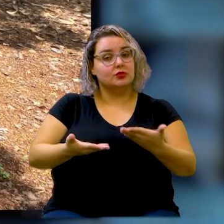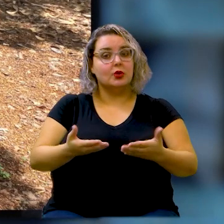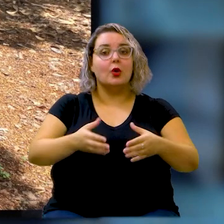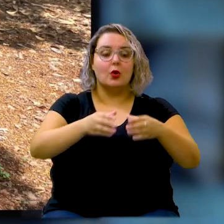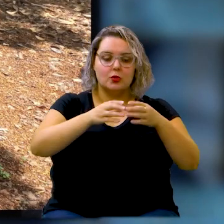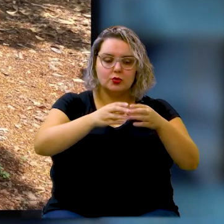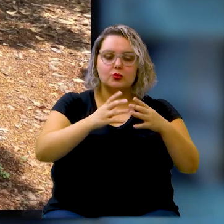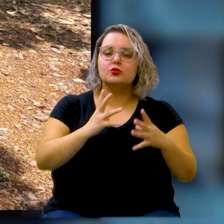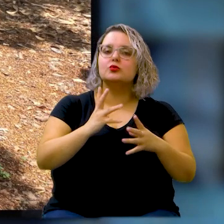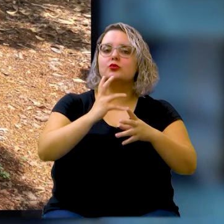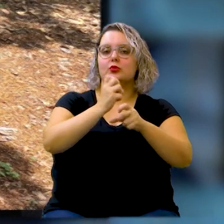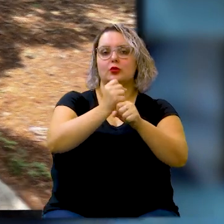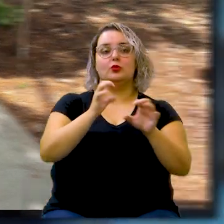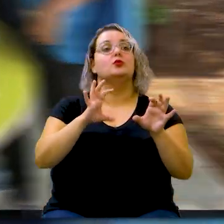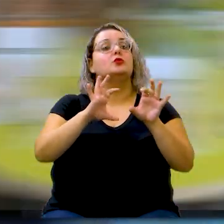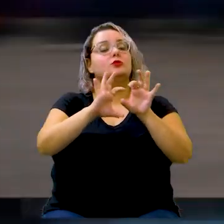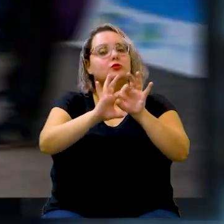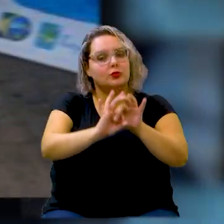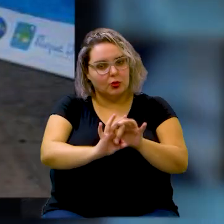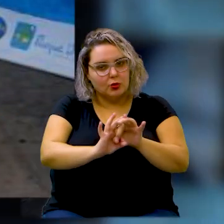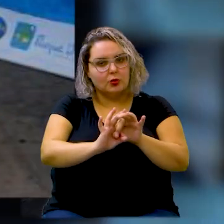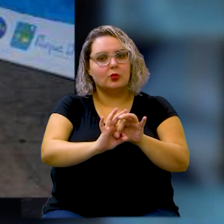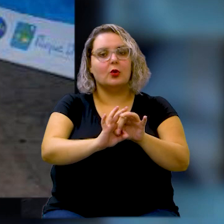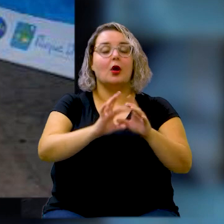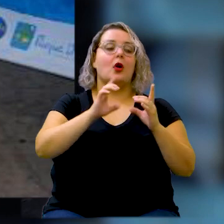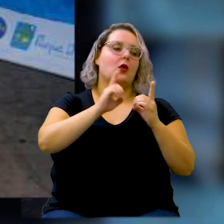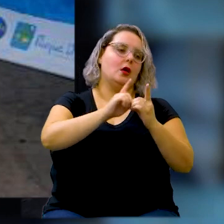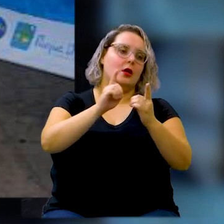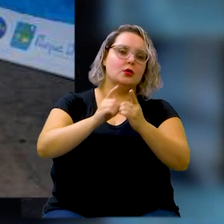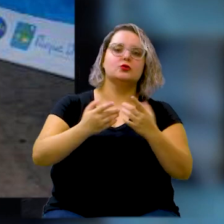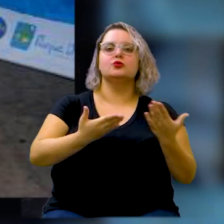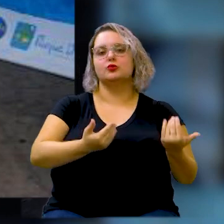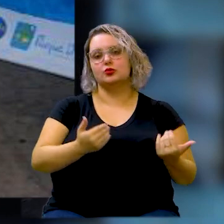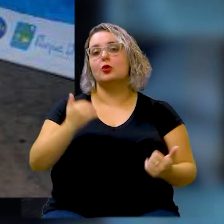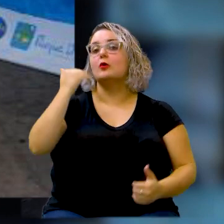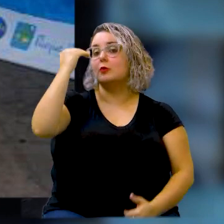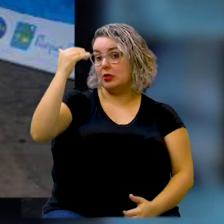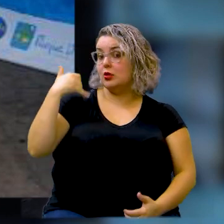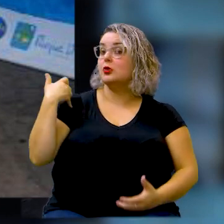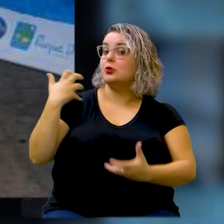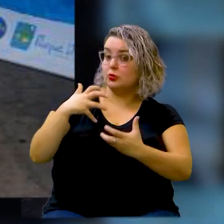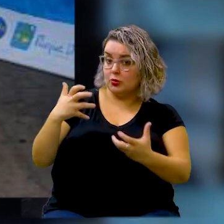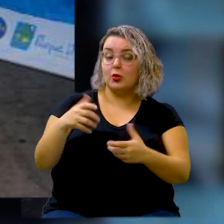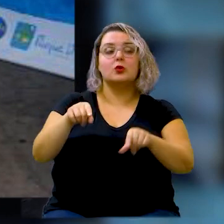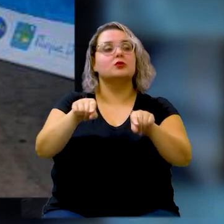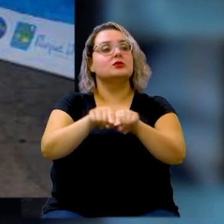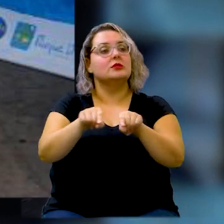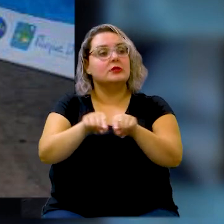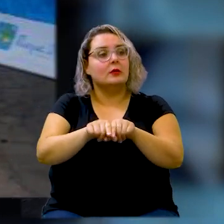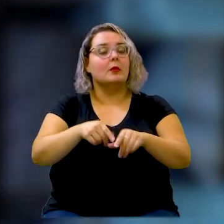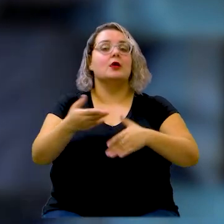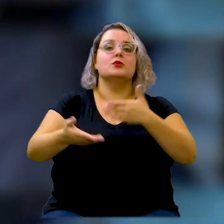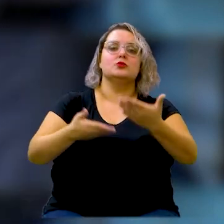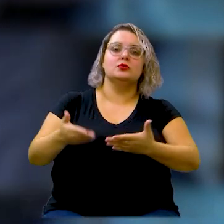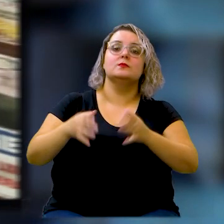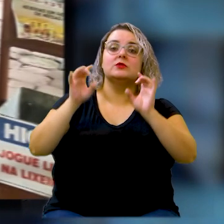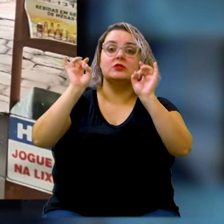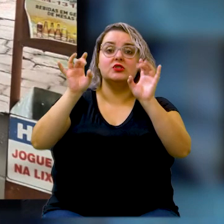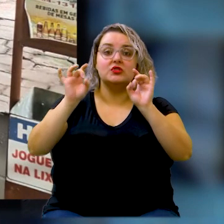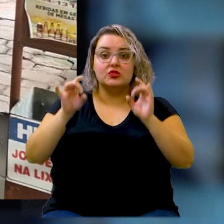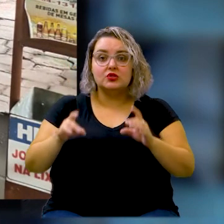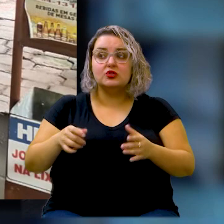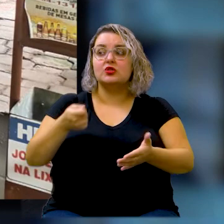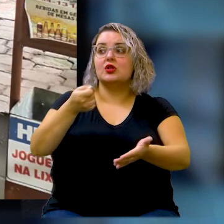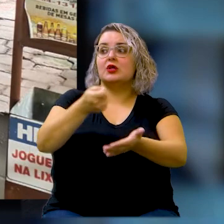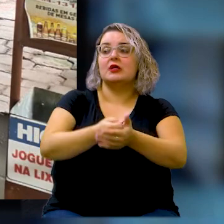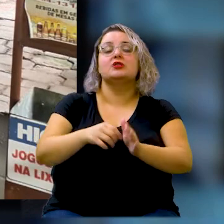convivência e fortalecimento de vínculo, ele atende jovens, adultos e idosos, e a gente tem um serviço especializado de garantia